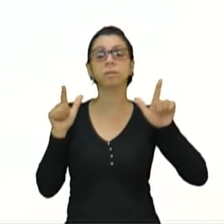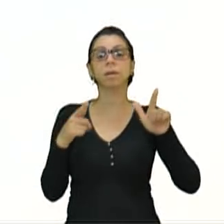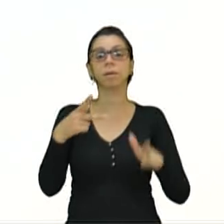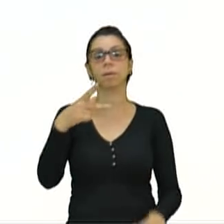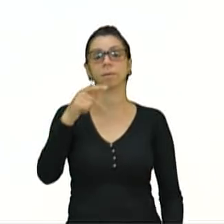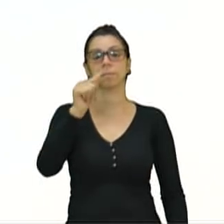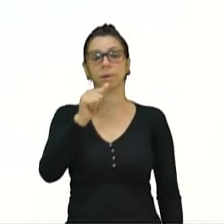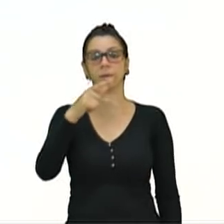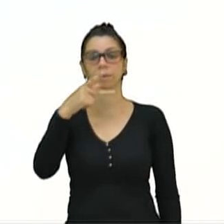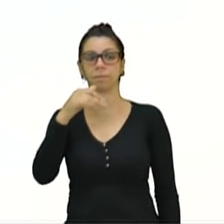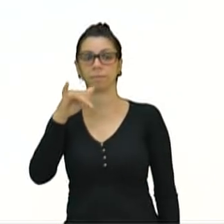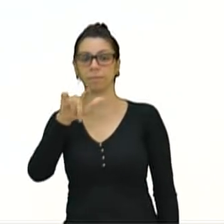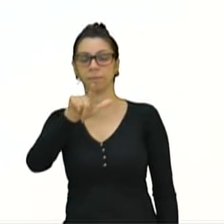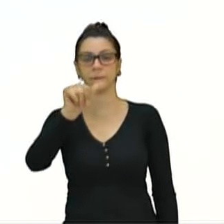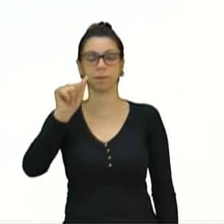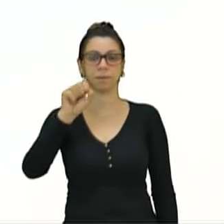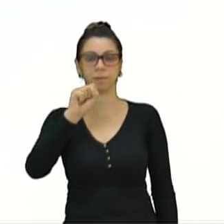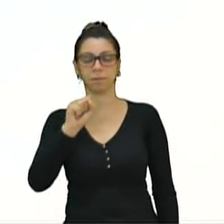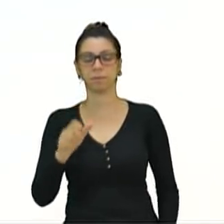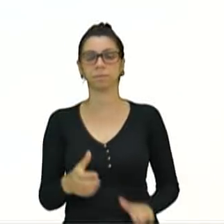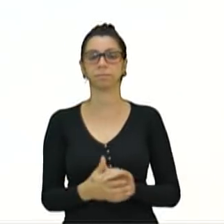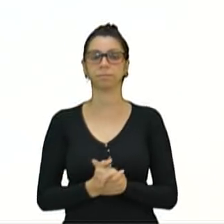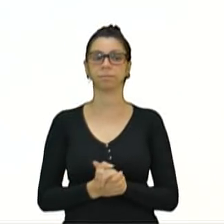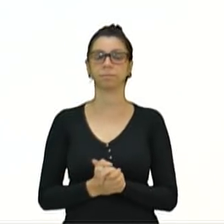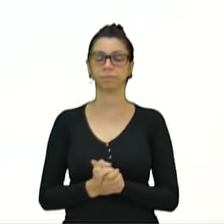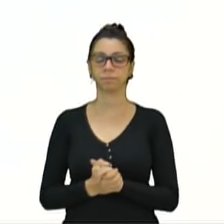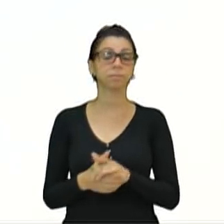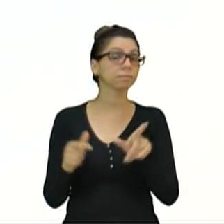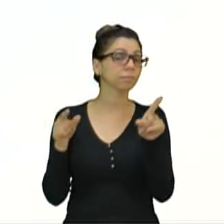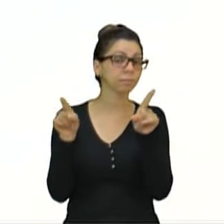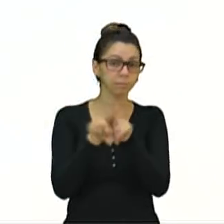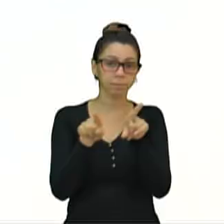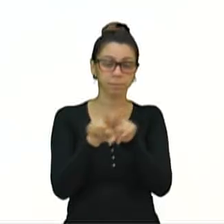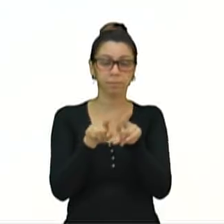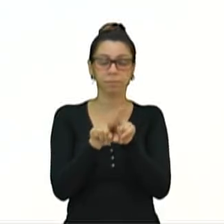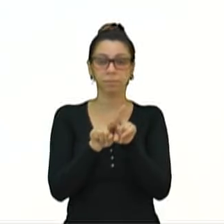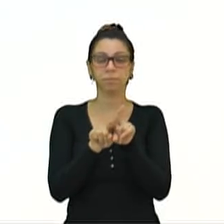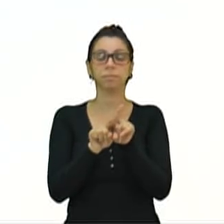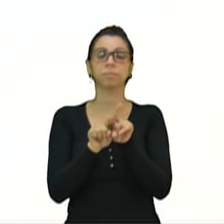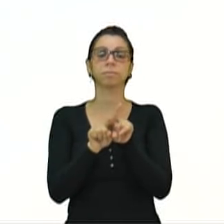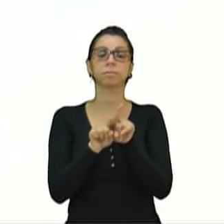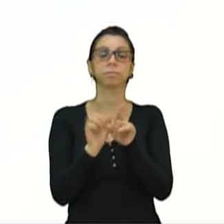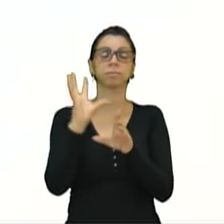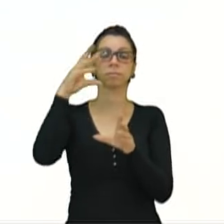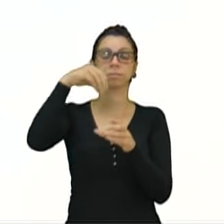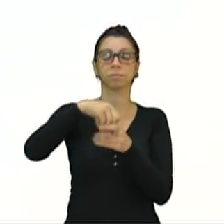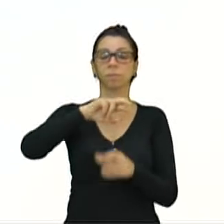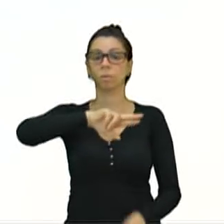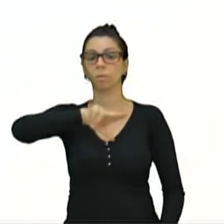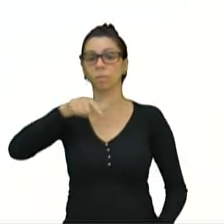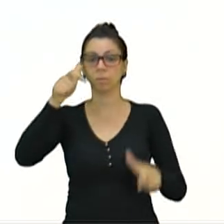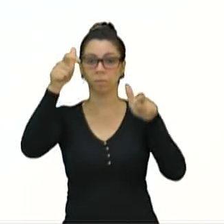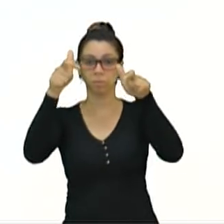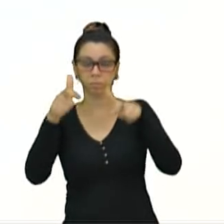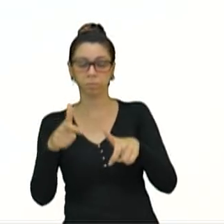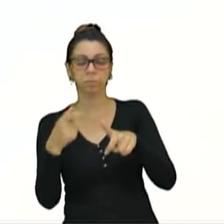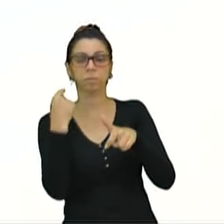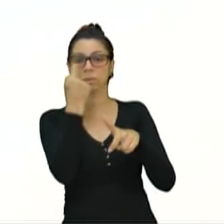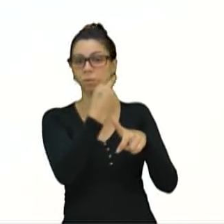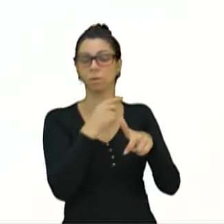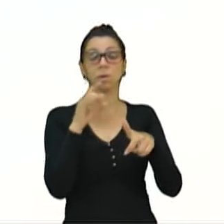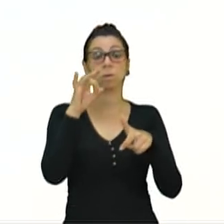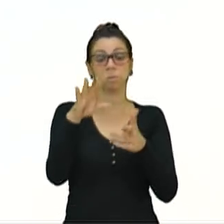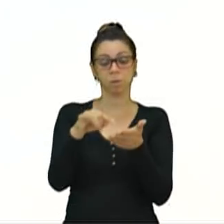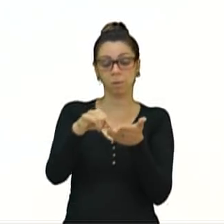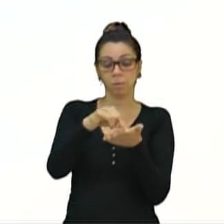papilas gustativas. As papilas também estão presentes em outras regiões da nossa boca. Então, não é só